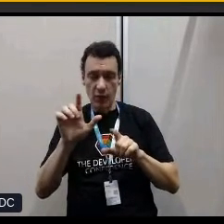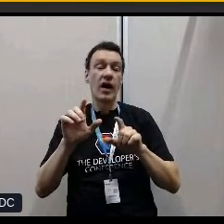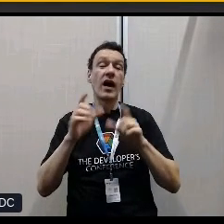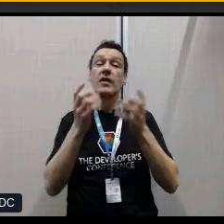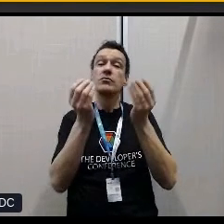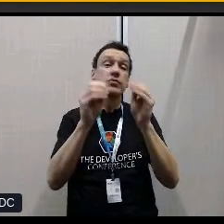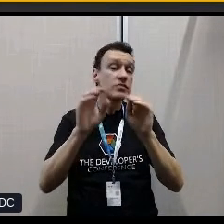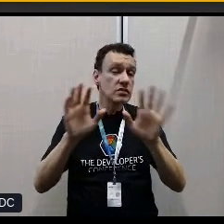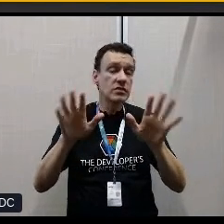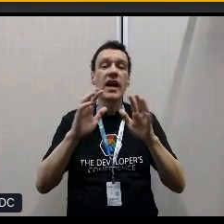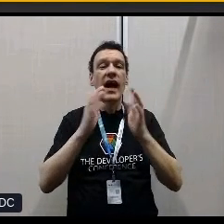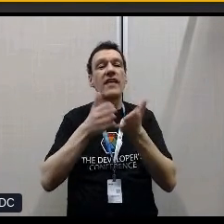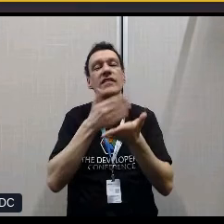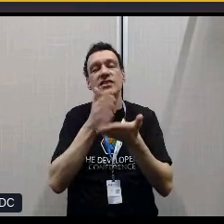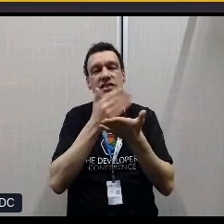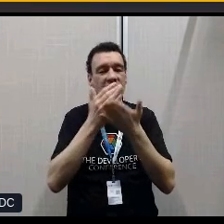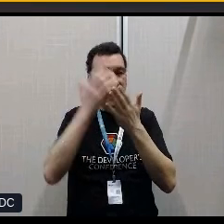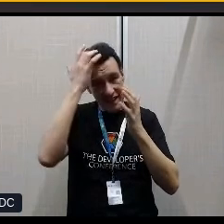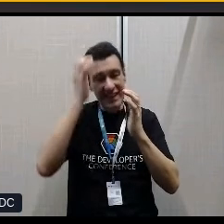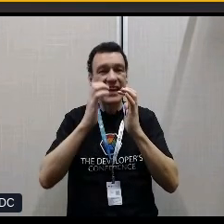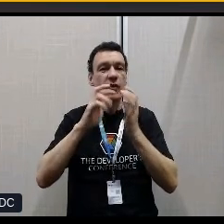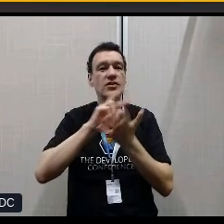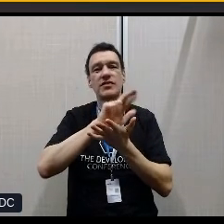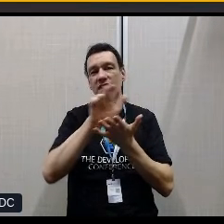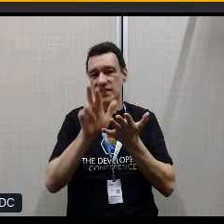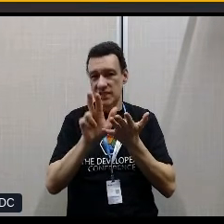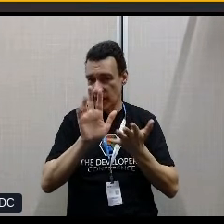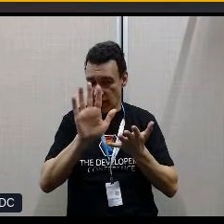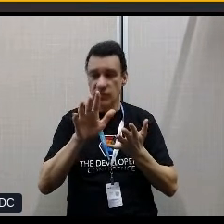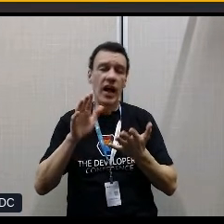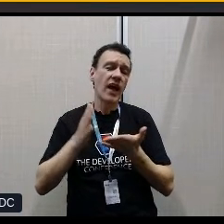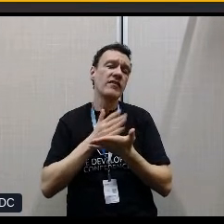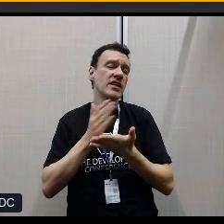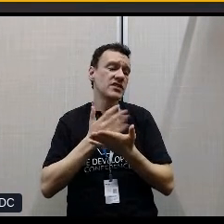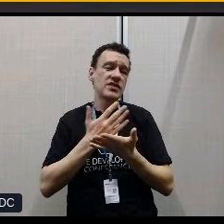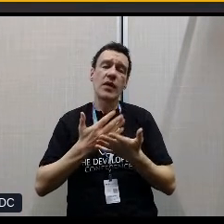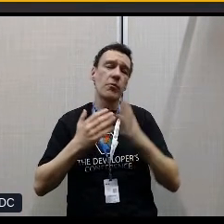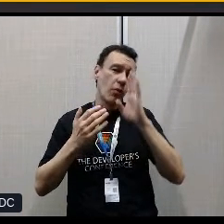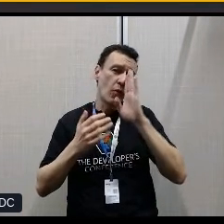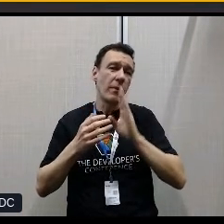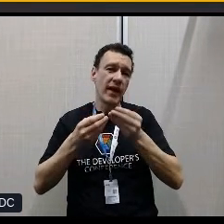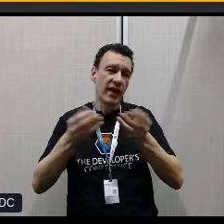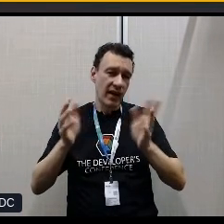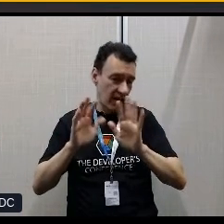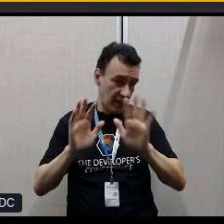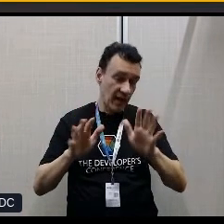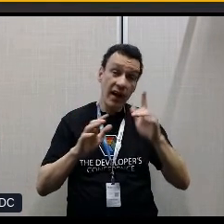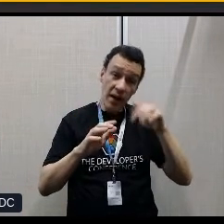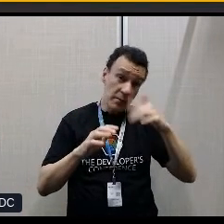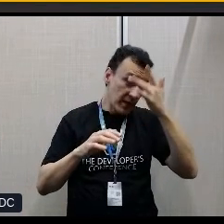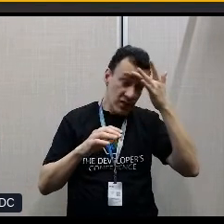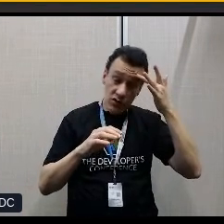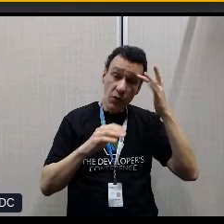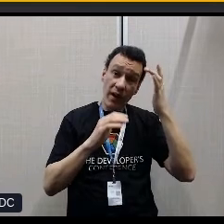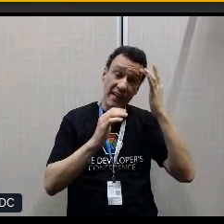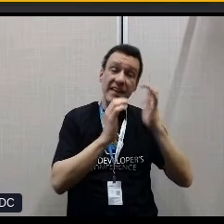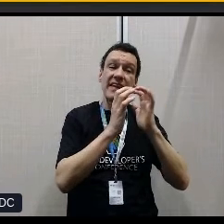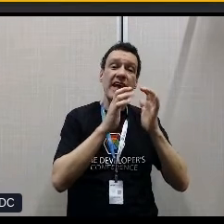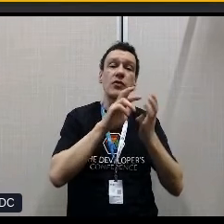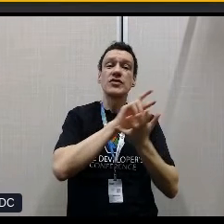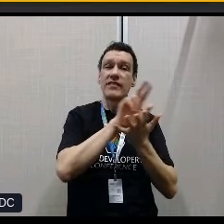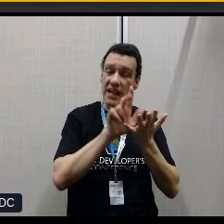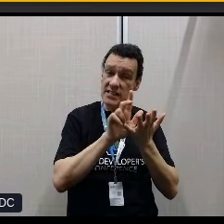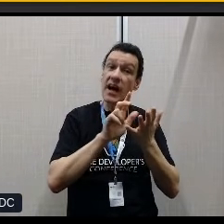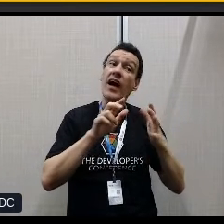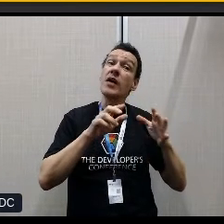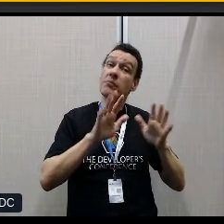revista científica pública, mantida por pessoas neurodiversas e são acadêmicas na área.